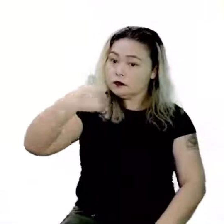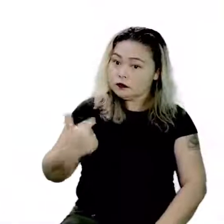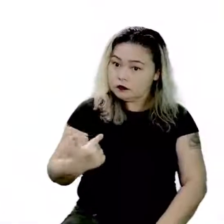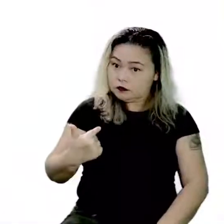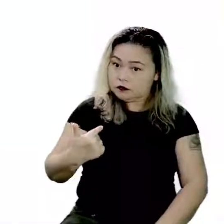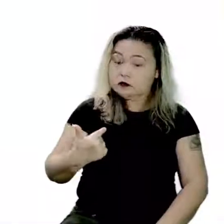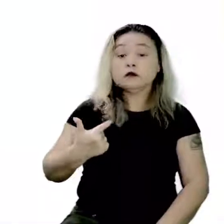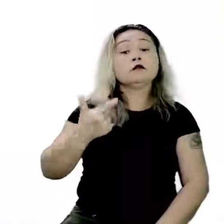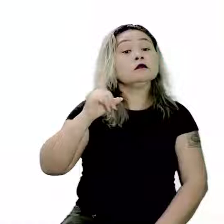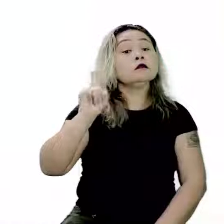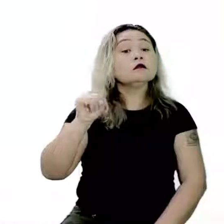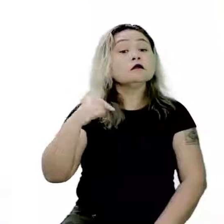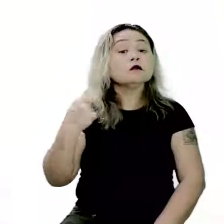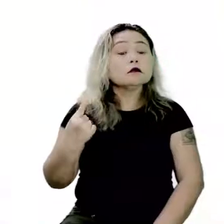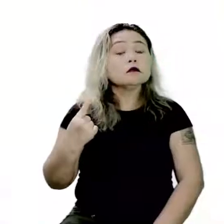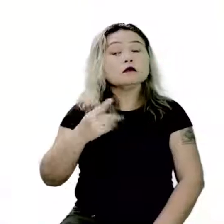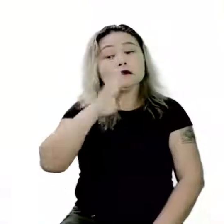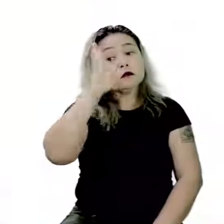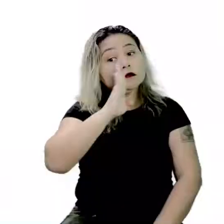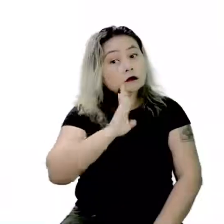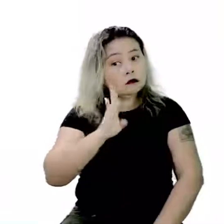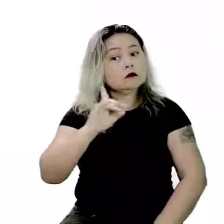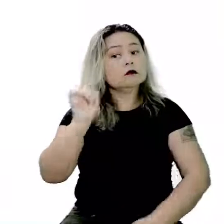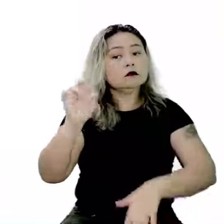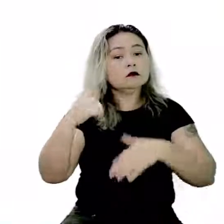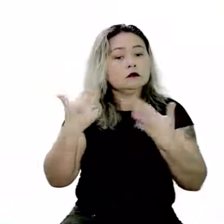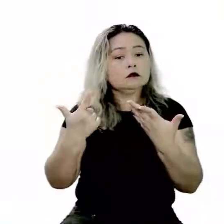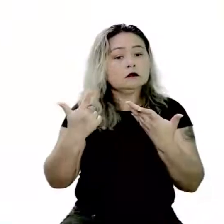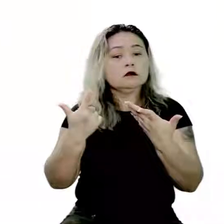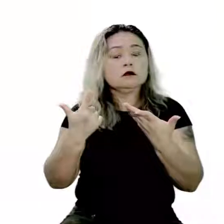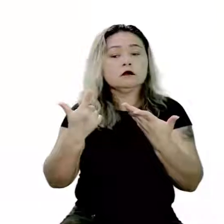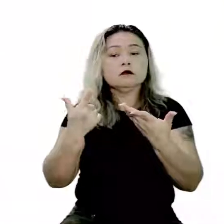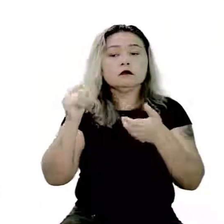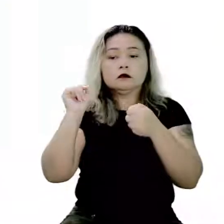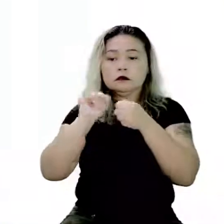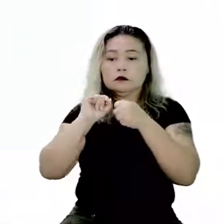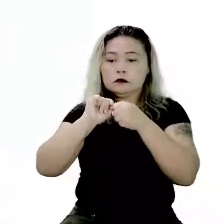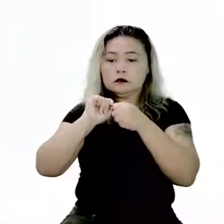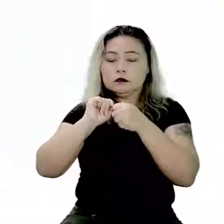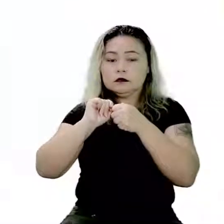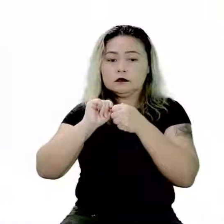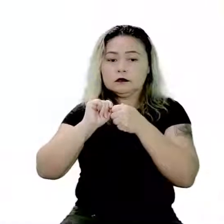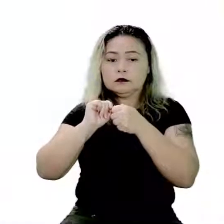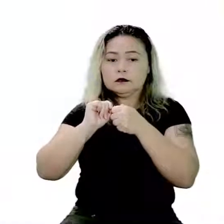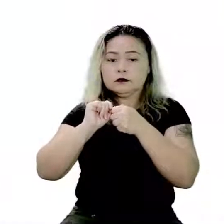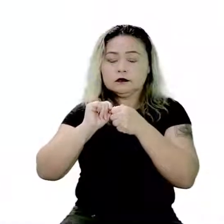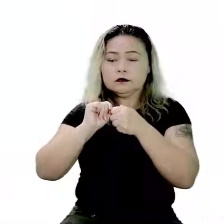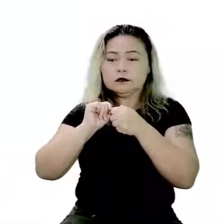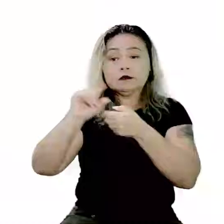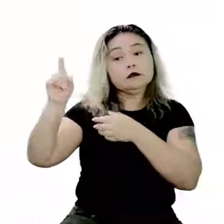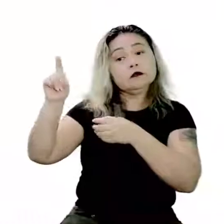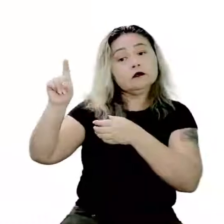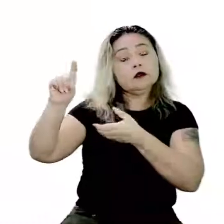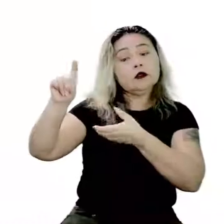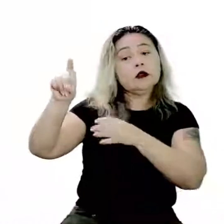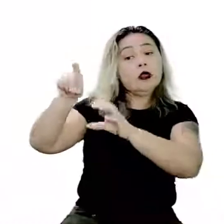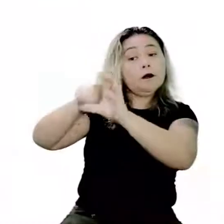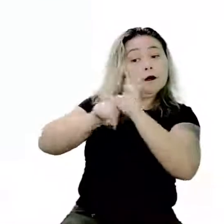Brasil, a execução dele pelo estado de Rondônia. Ou seja, foi um